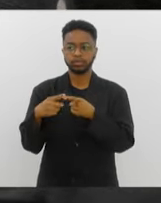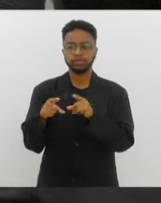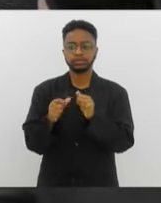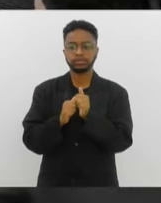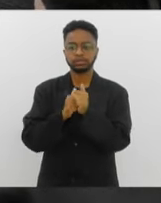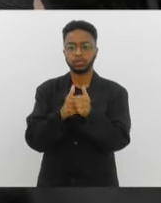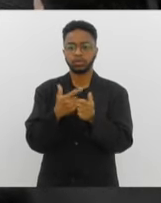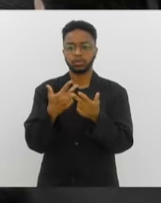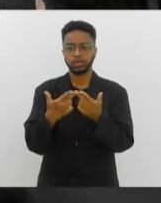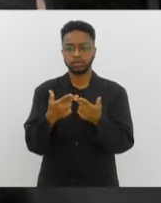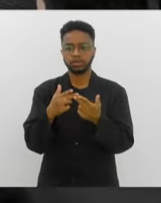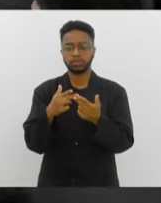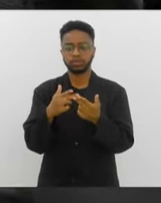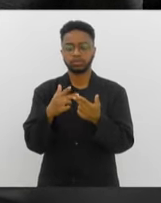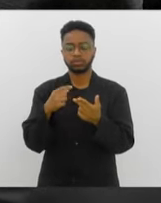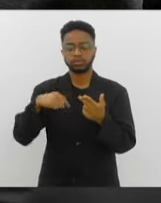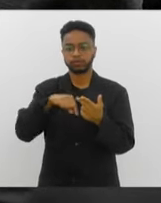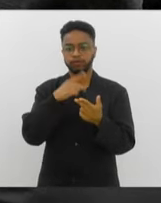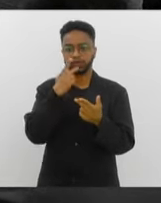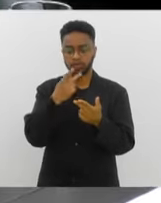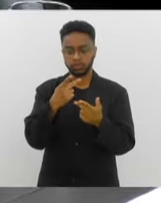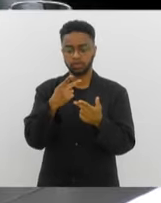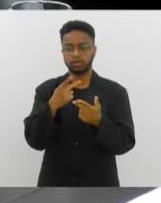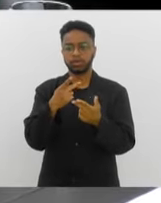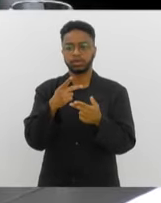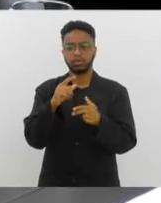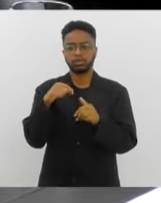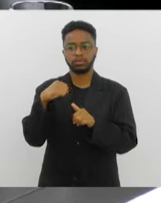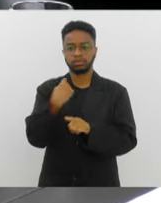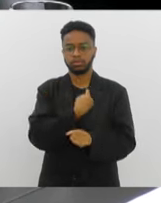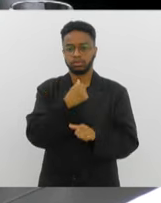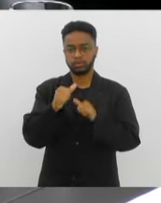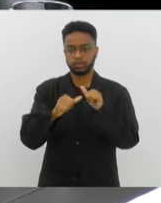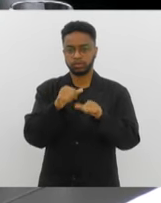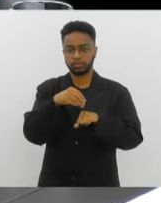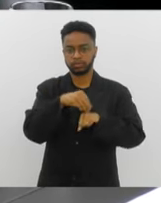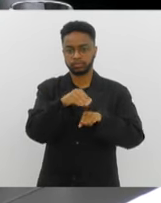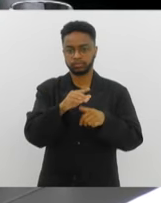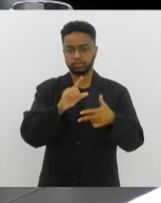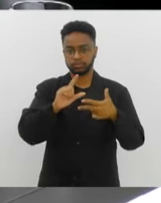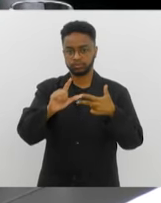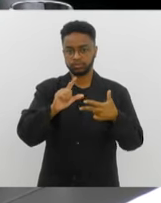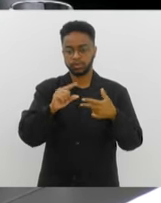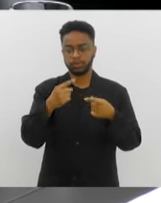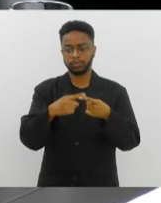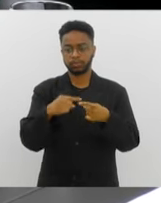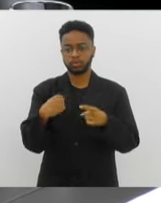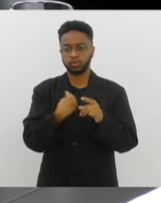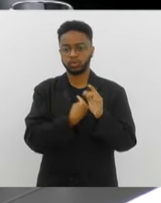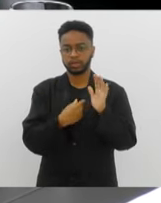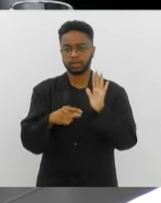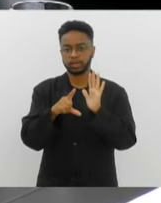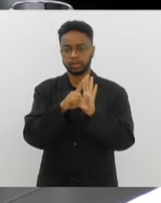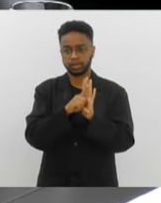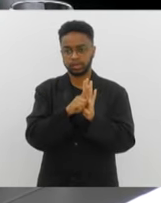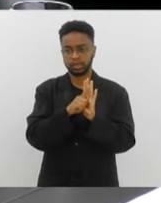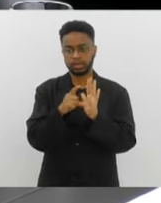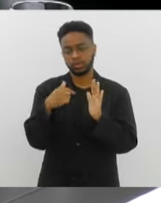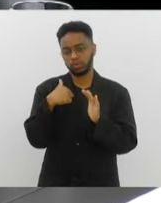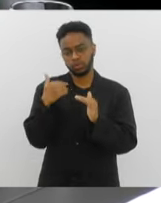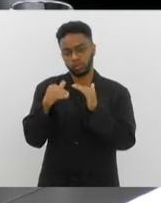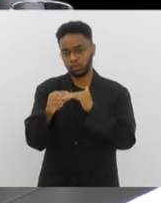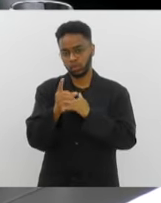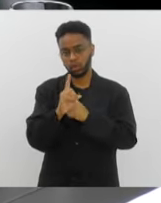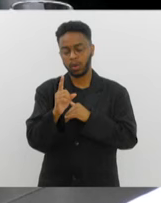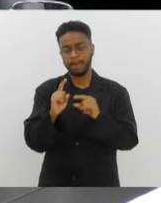gente está prestigiando, transformando em indicação legislativa. A legislação nossa, ainda que eu não concorde no